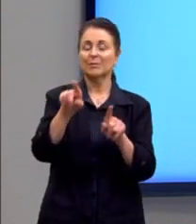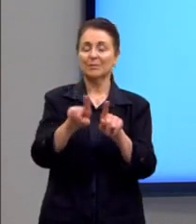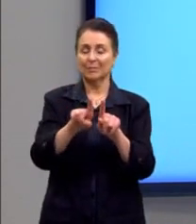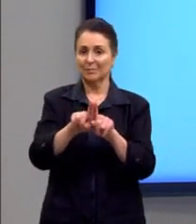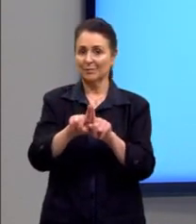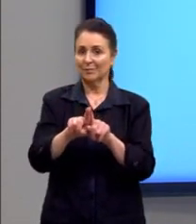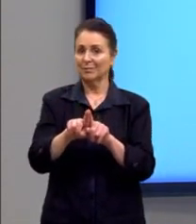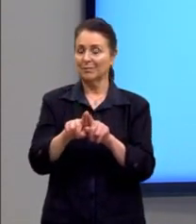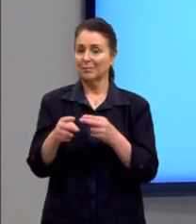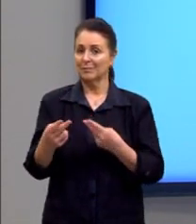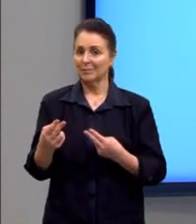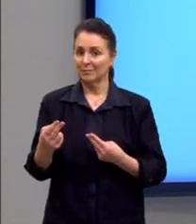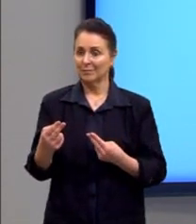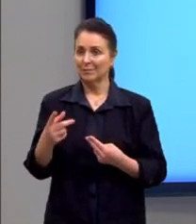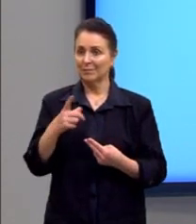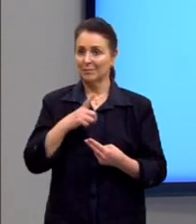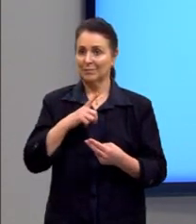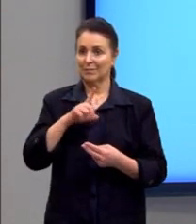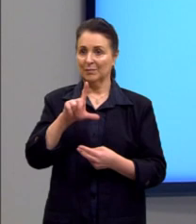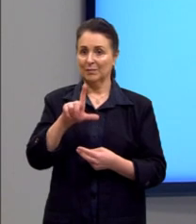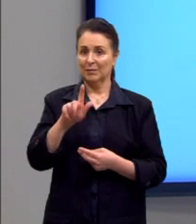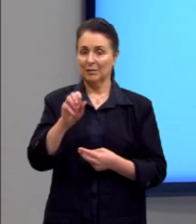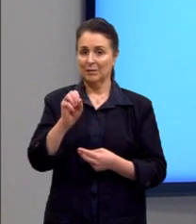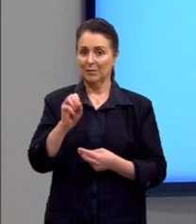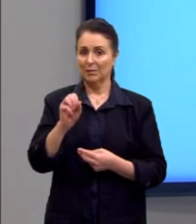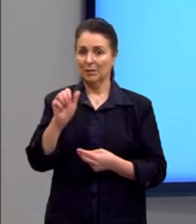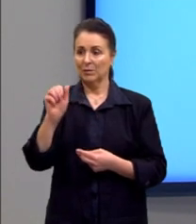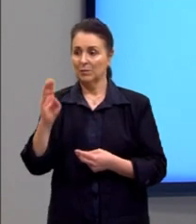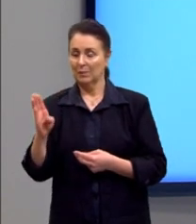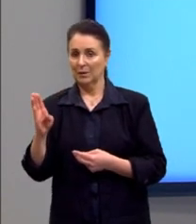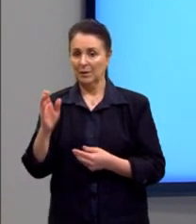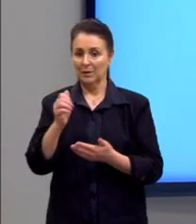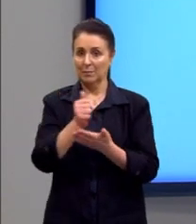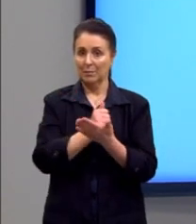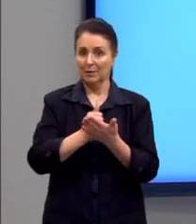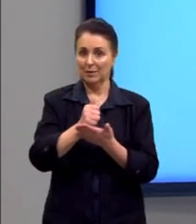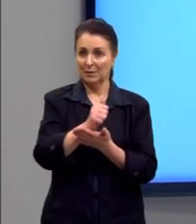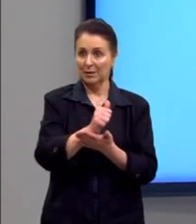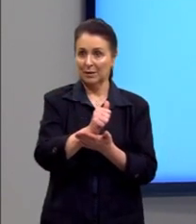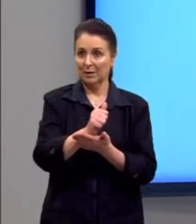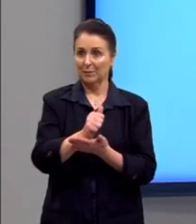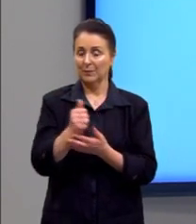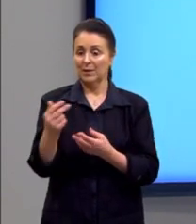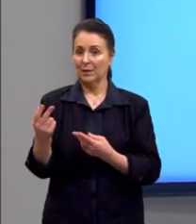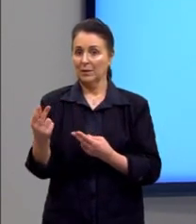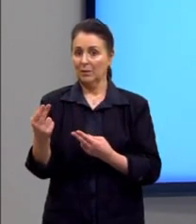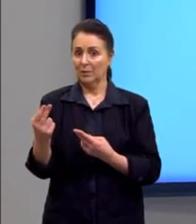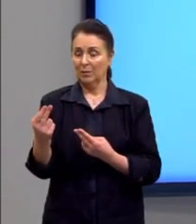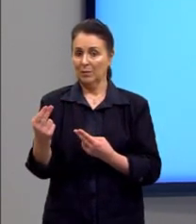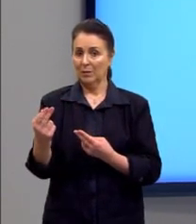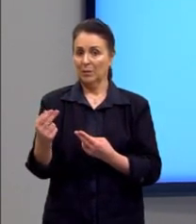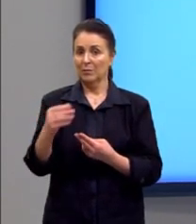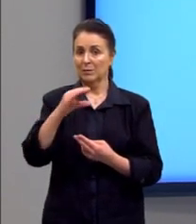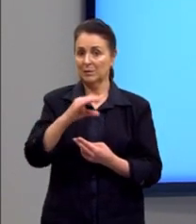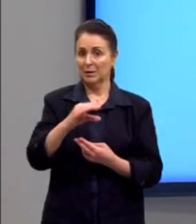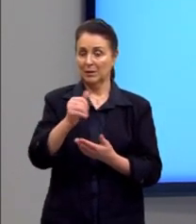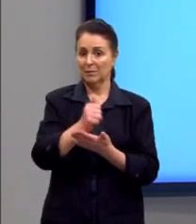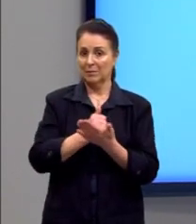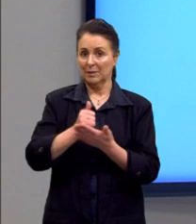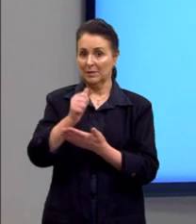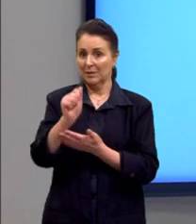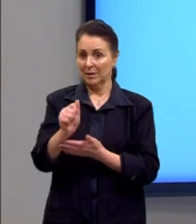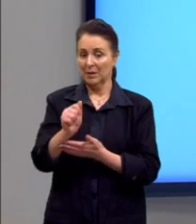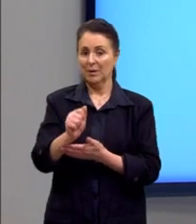iguais então se nós temos o log de B na base ar = log de cena basear é porque